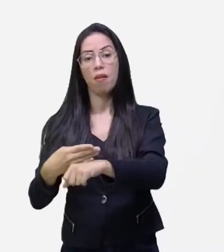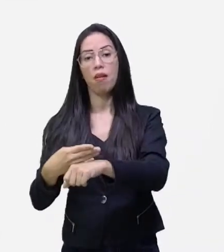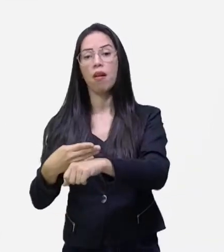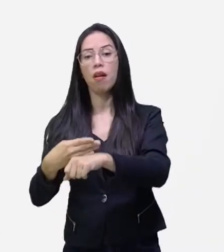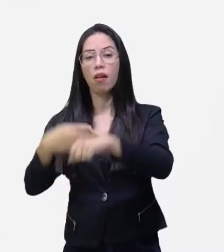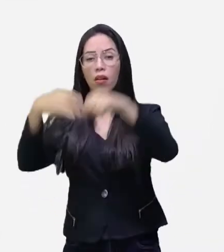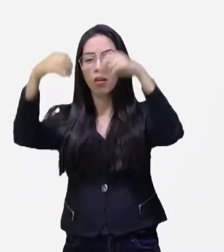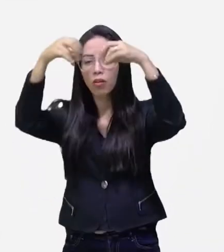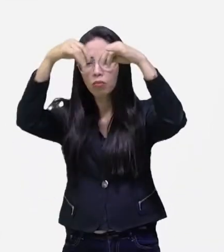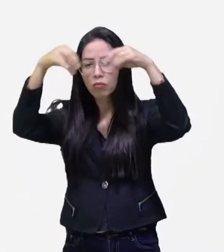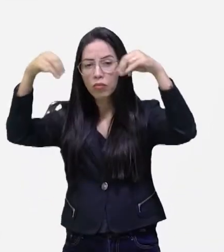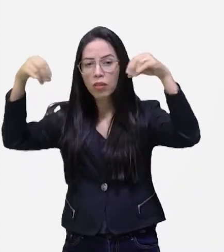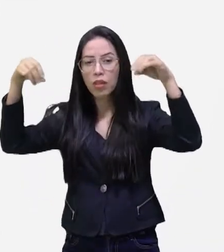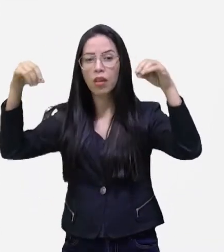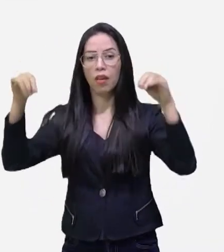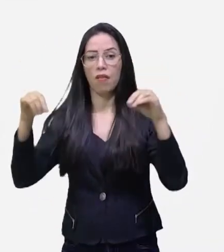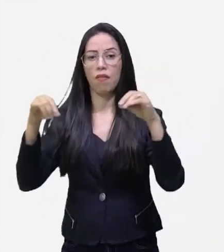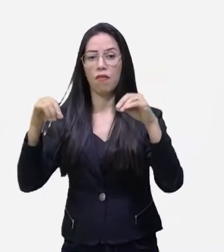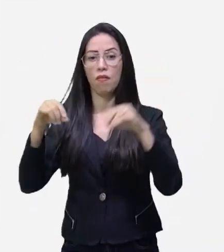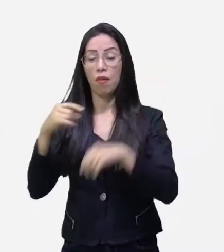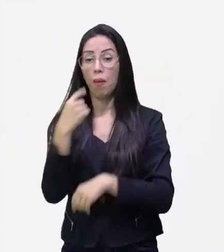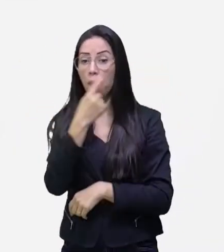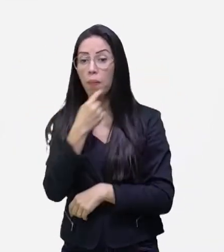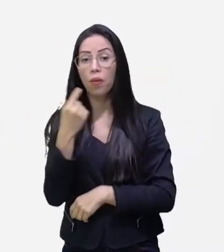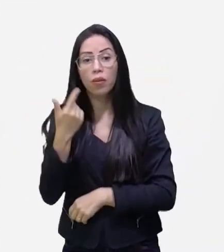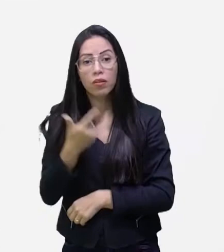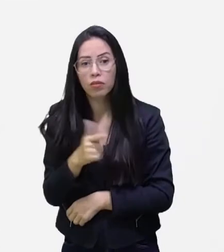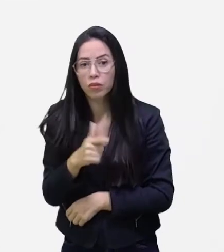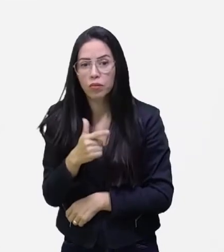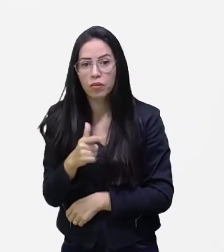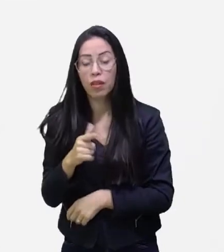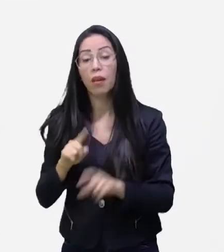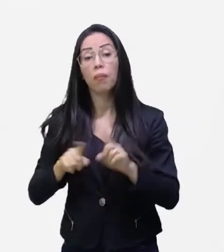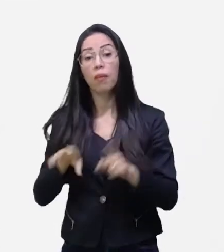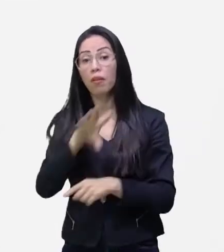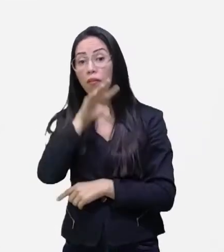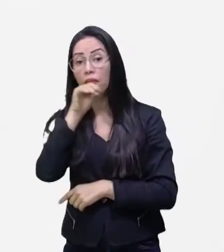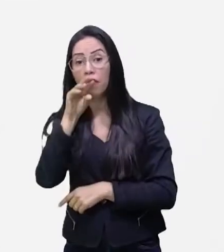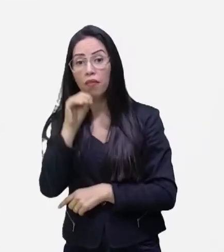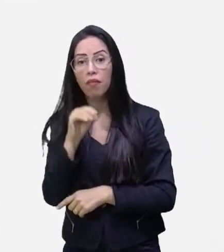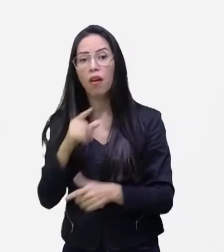tem boca, anda e não tem pés. O que que é?